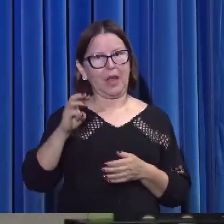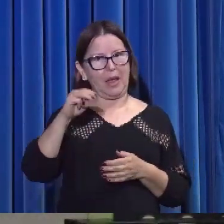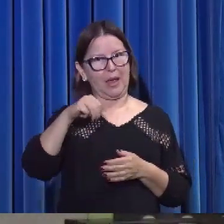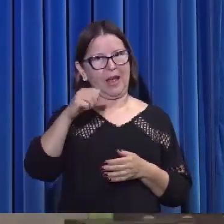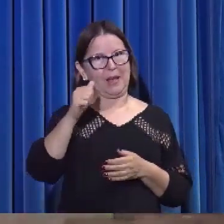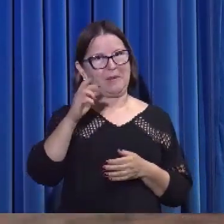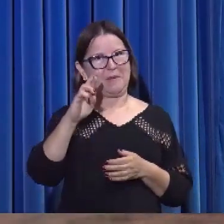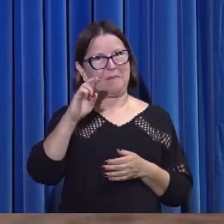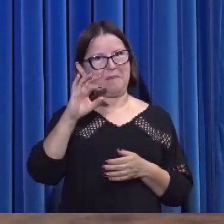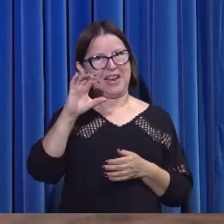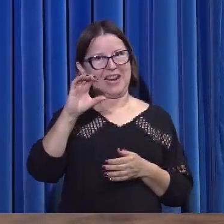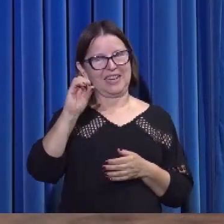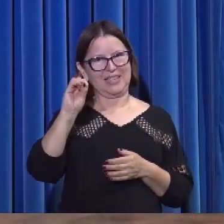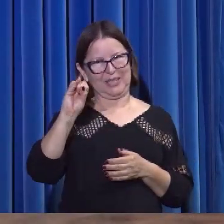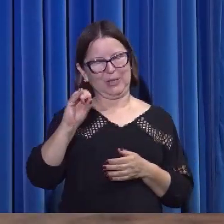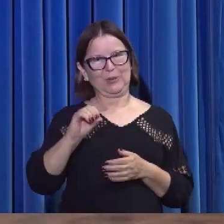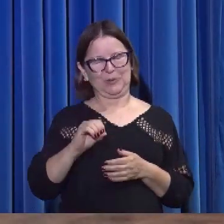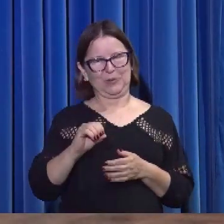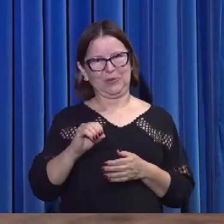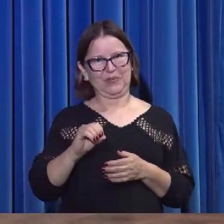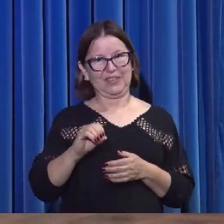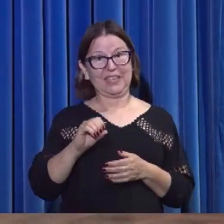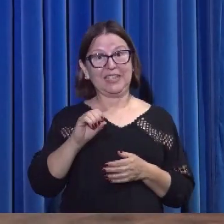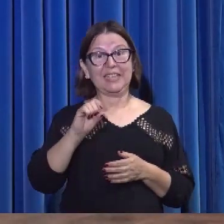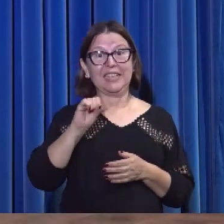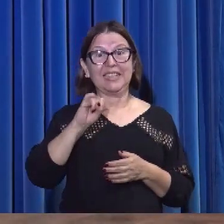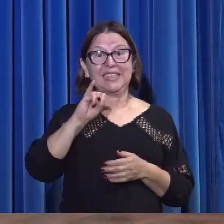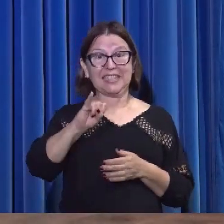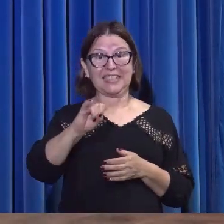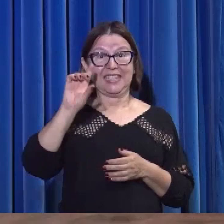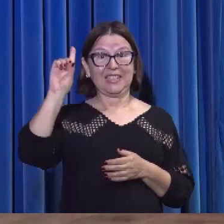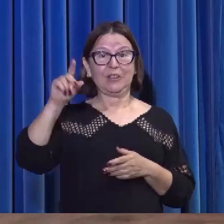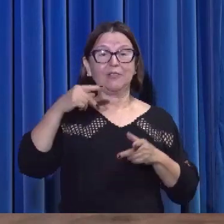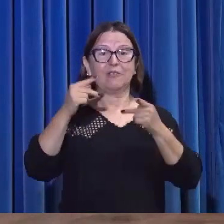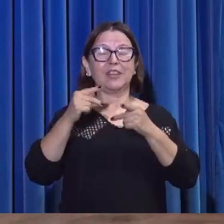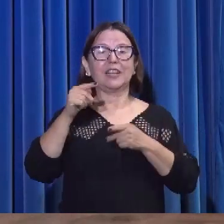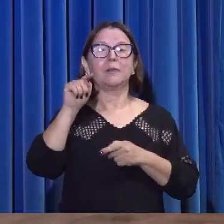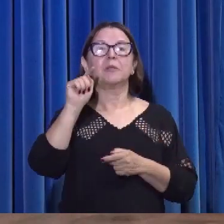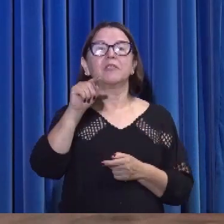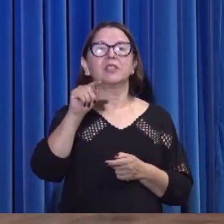Márcio, você vai viver nesse mundo agora para sempre.